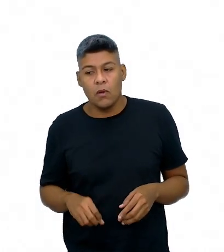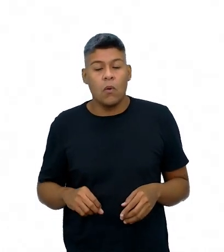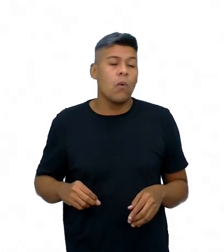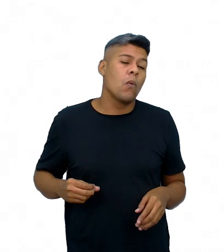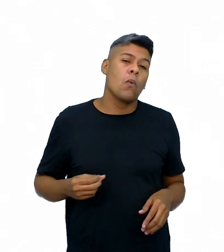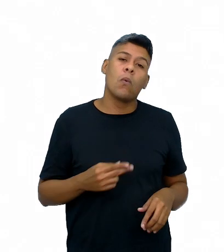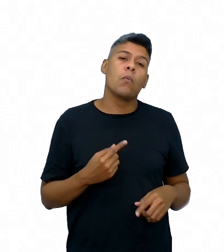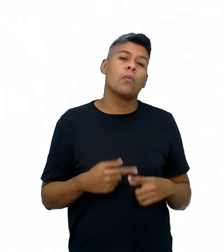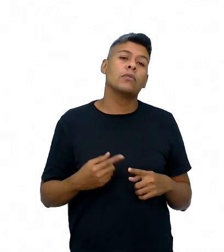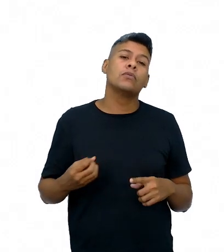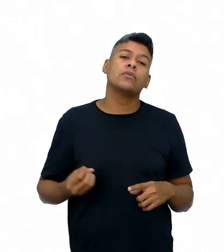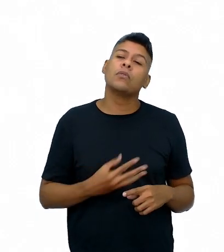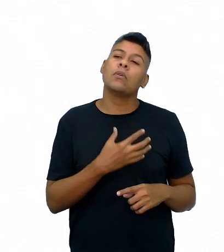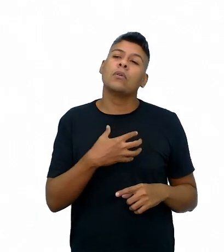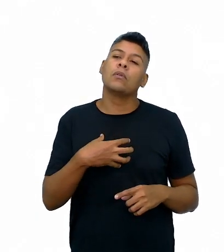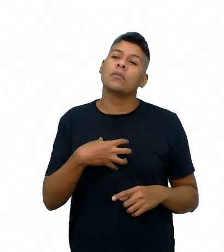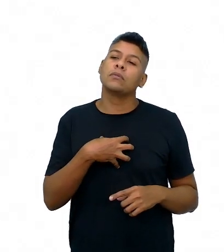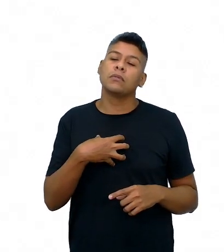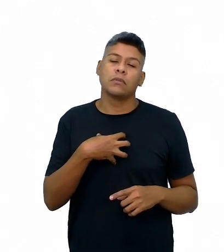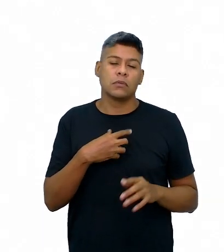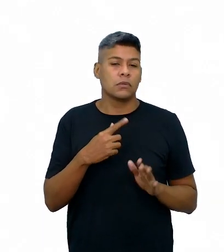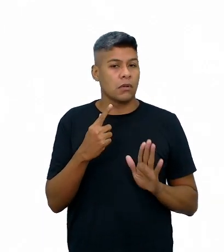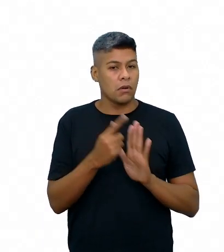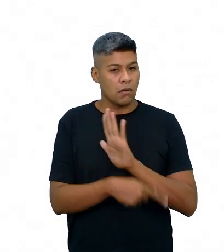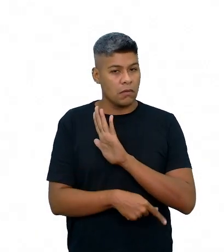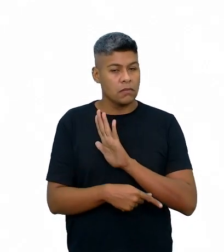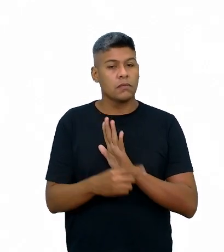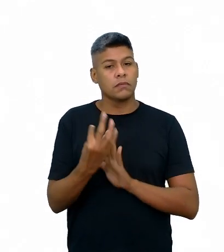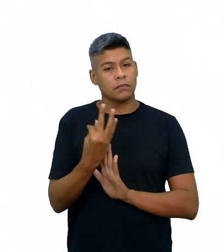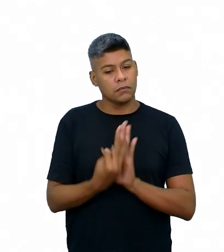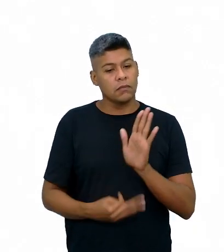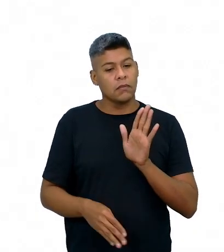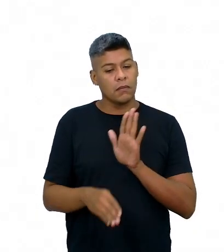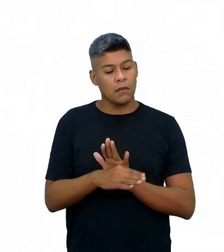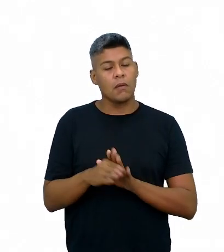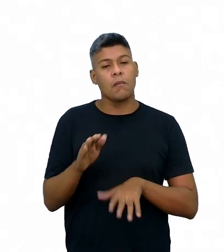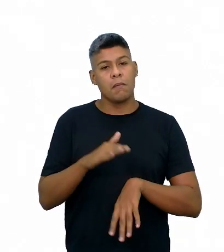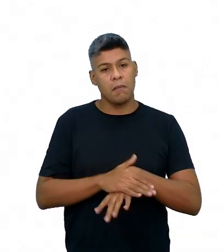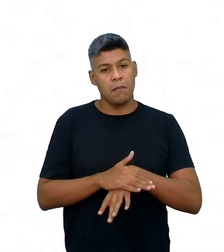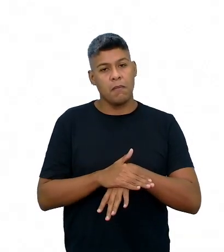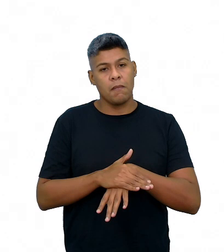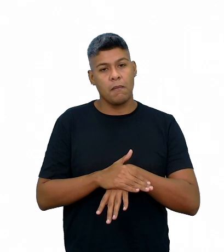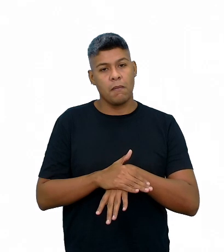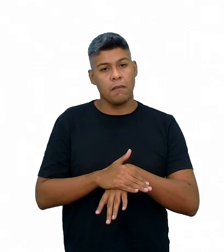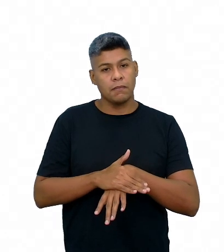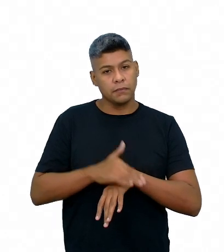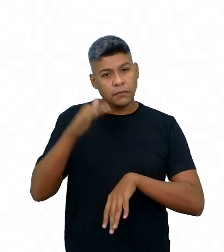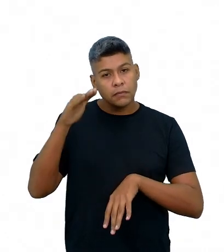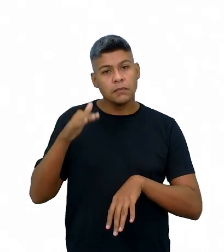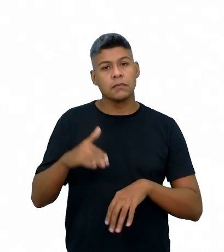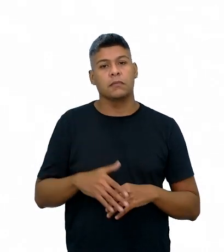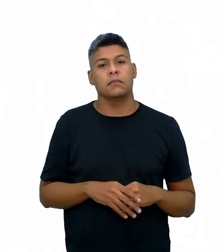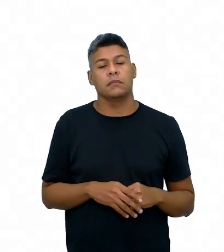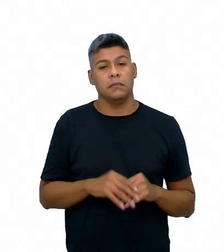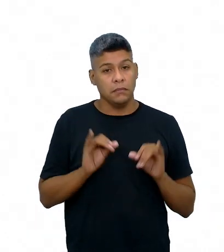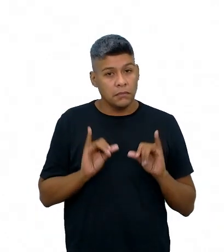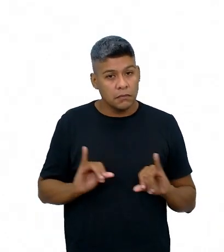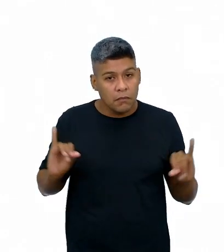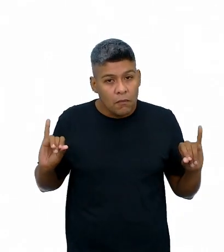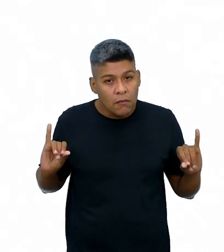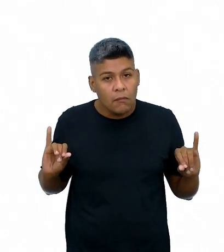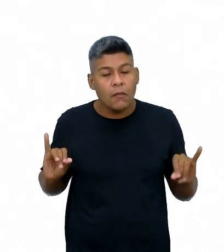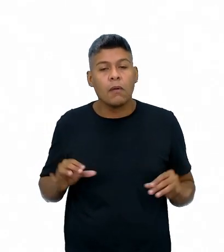que novos estilos de gêneros textuais estão chegando cada vez mais nesta era de informática